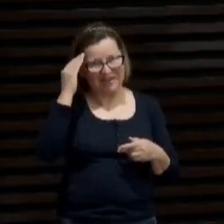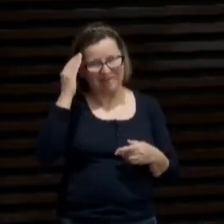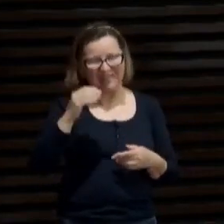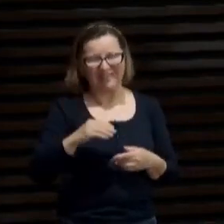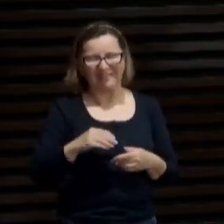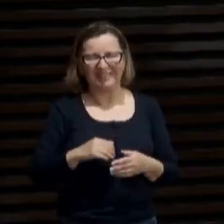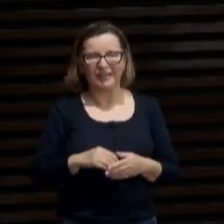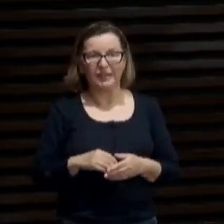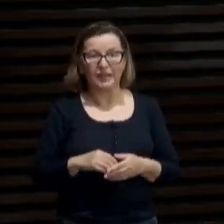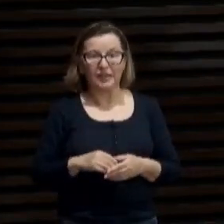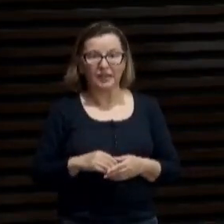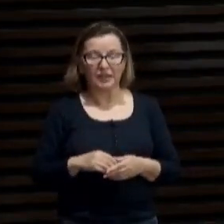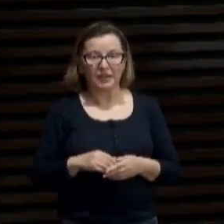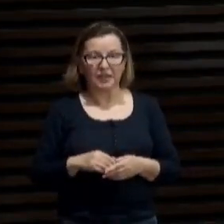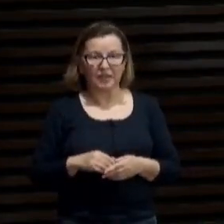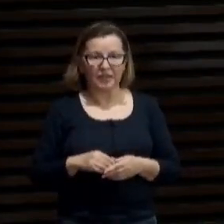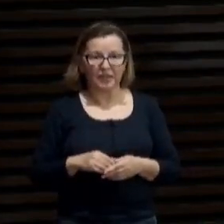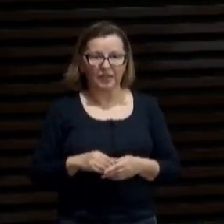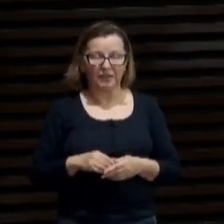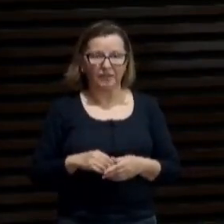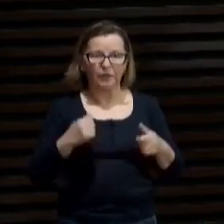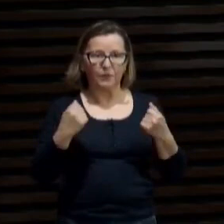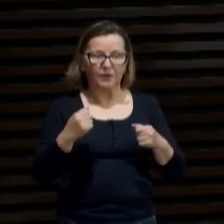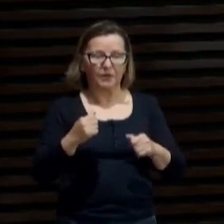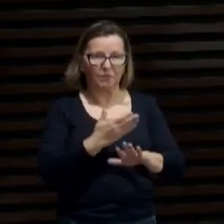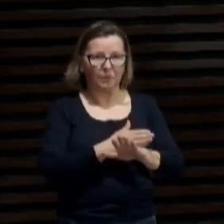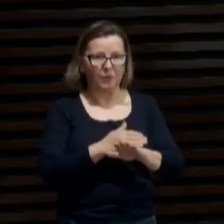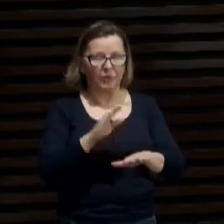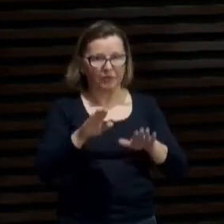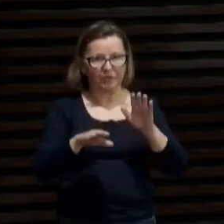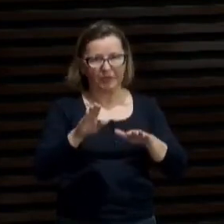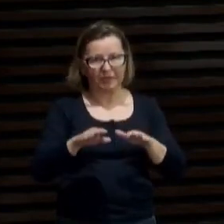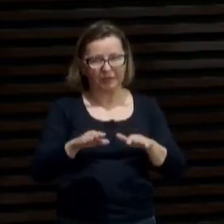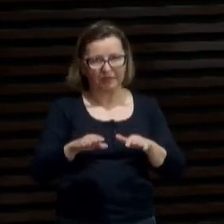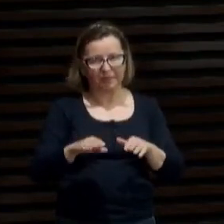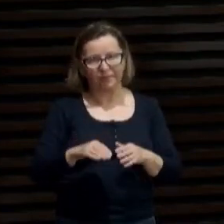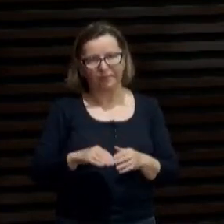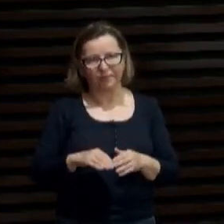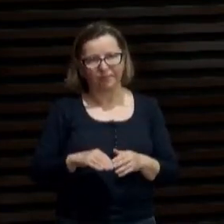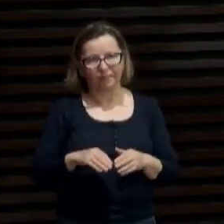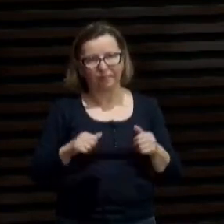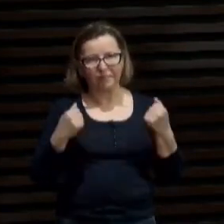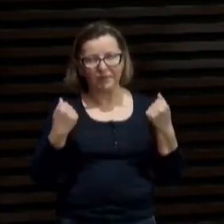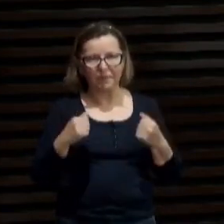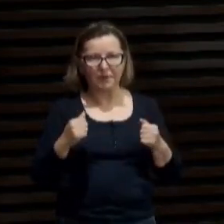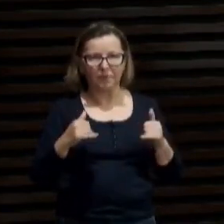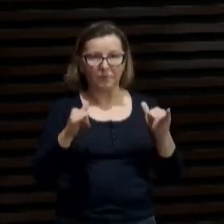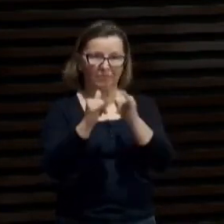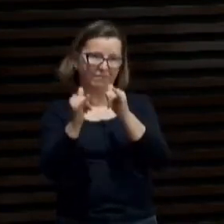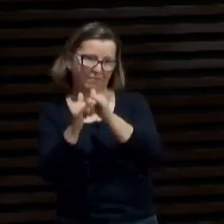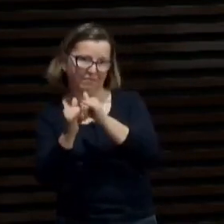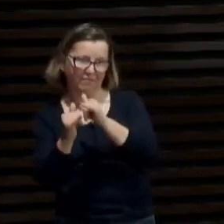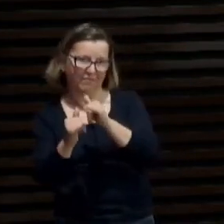alegria, meus amados, então nós devemos praticar a moderação, ter um espírito perdoador,